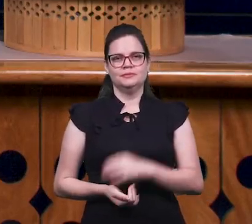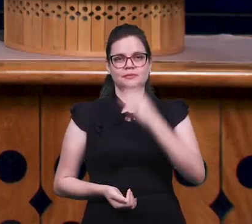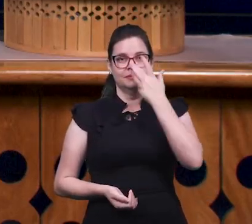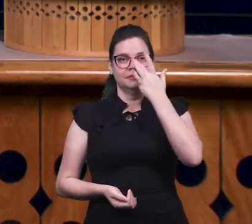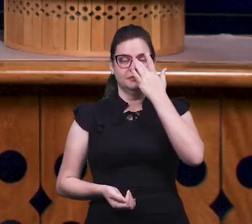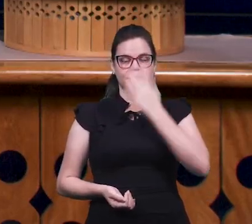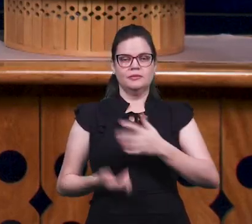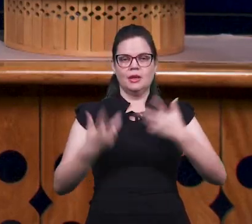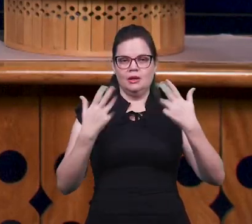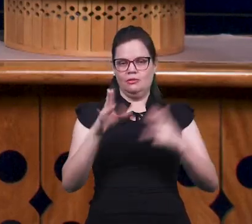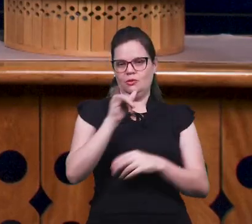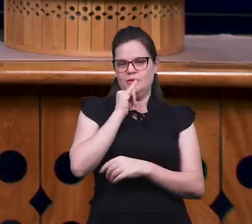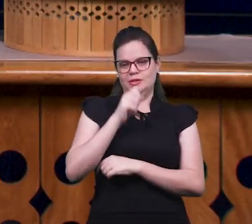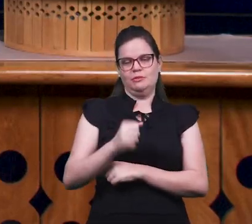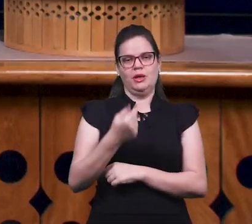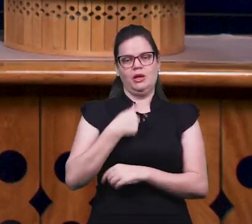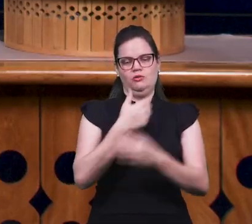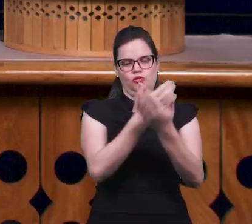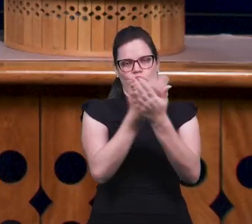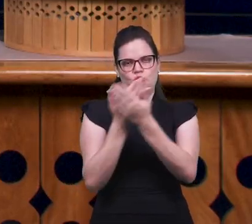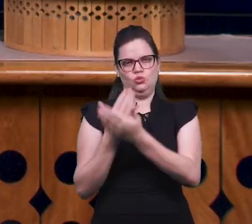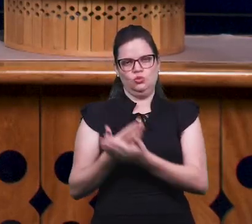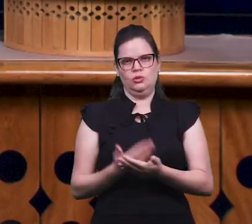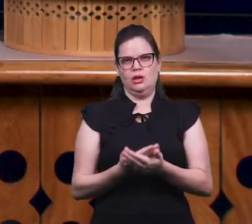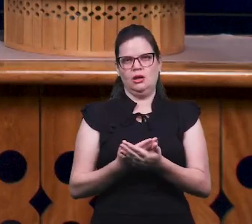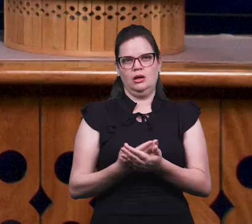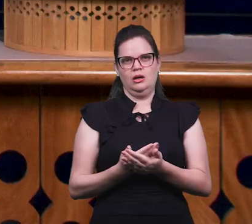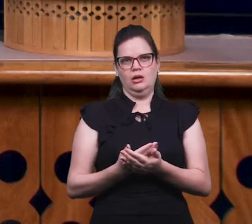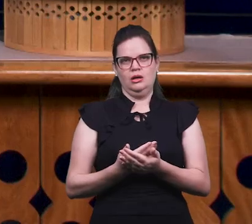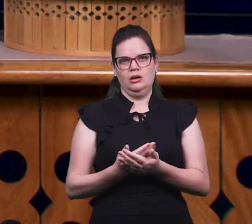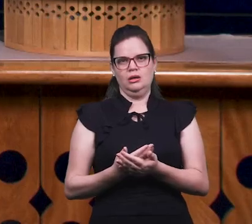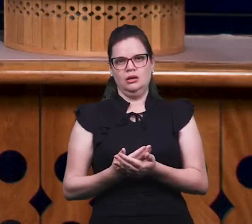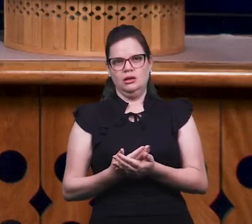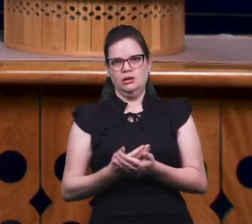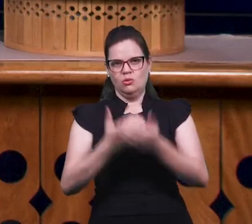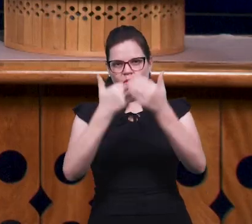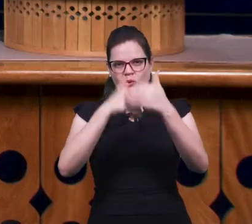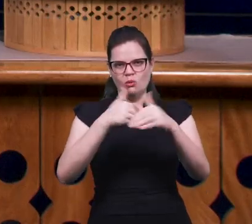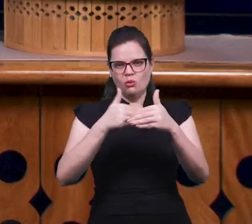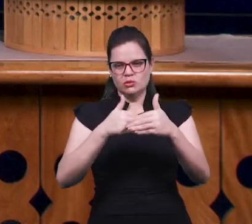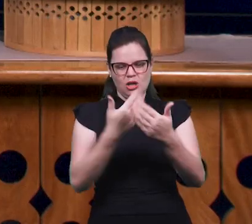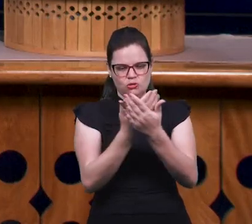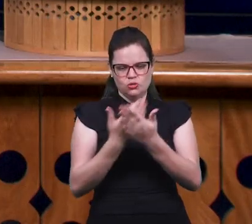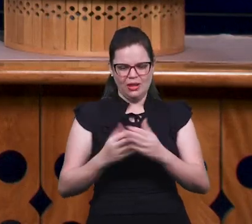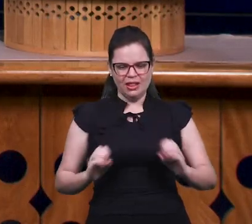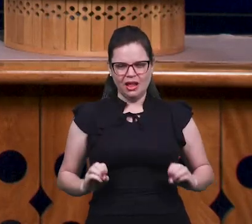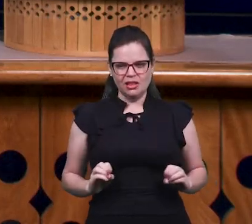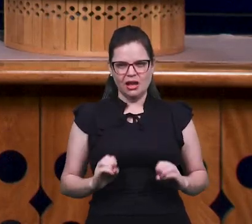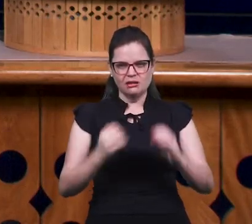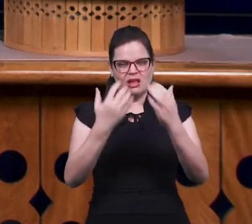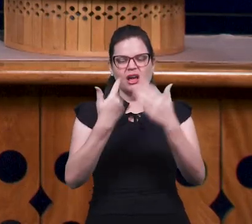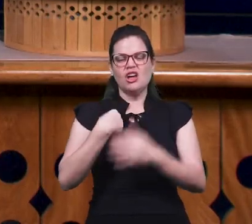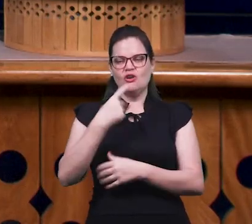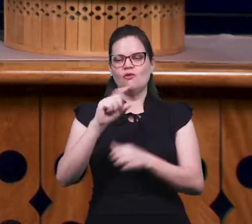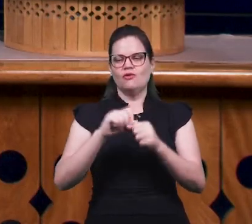um concurso, não adianta eu estudar, não adianta eu fazer nada, porque tudo é determinado, não é assim não. Se você não fizer, eu lembro sempre de um jovem,